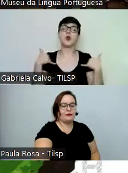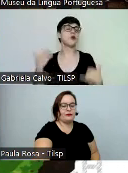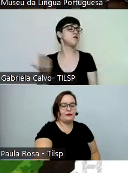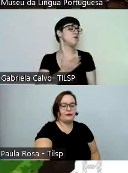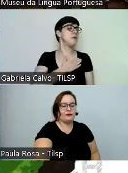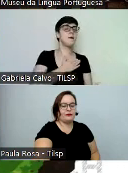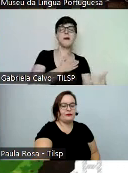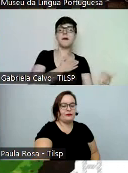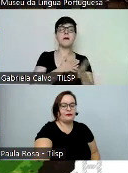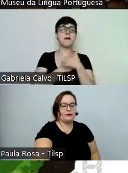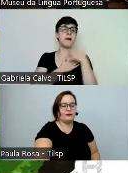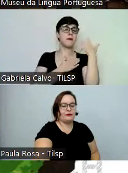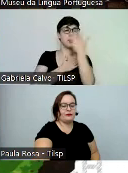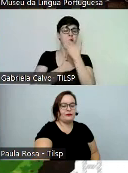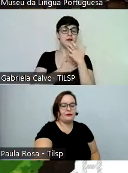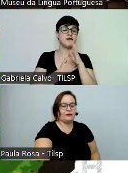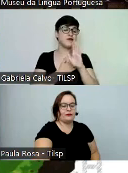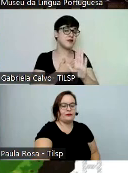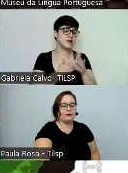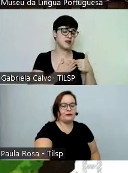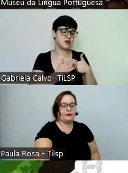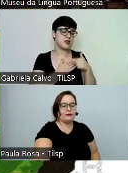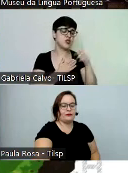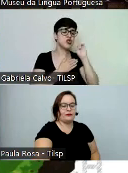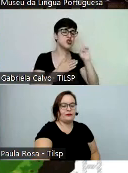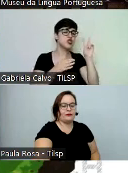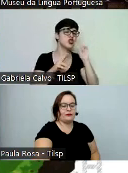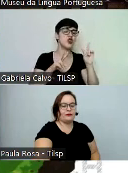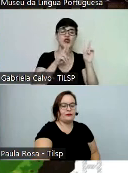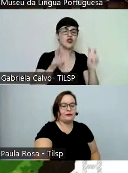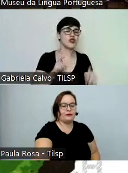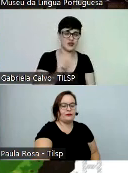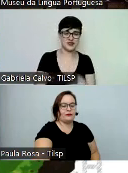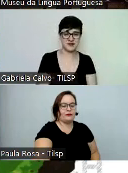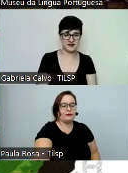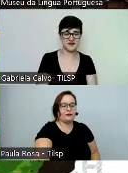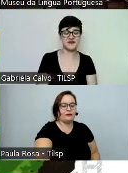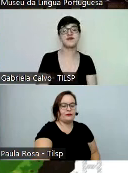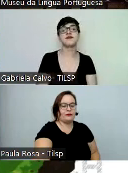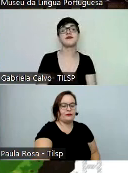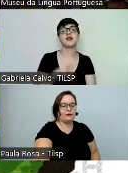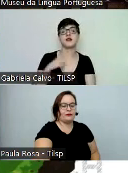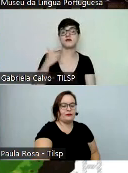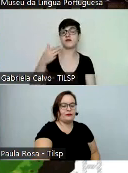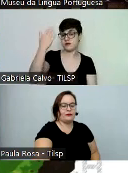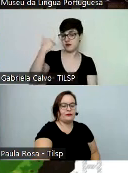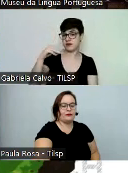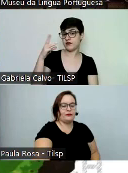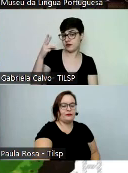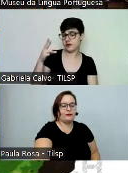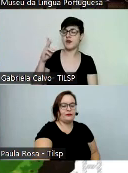a gente também tem um projeto muito interessante sobre as gírias de Toronto com destaque para o